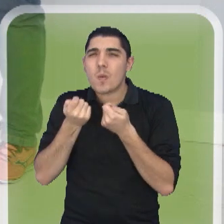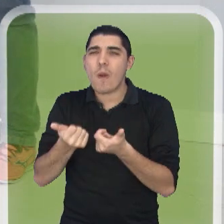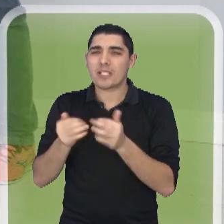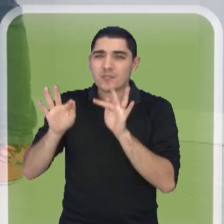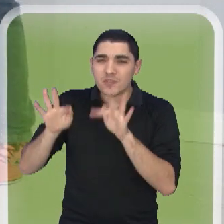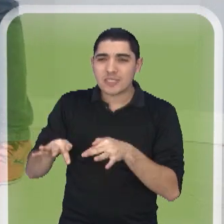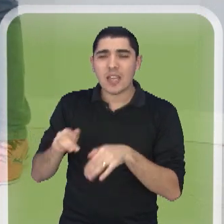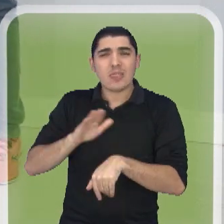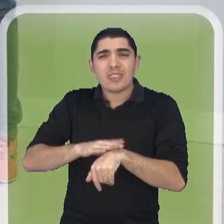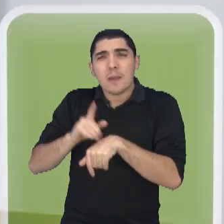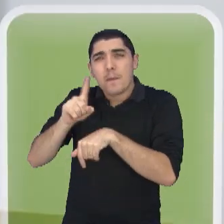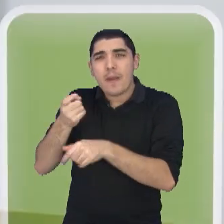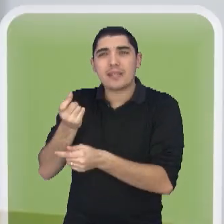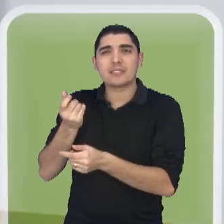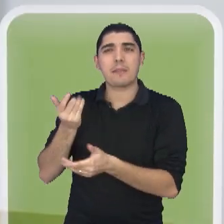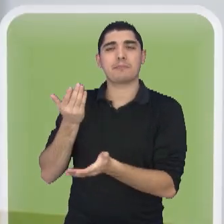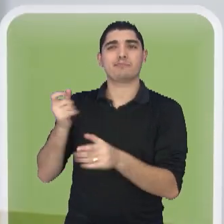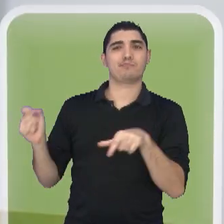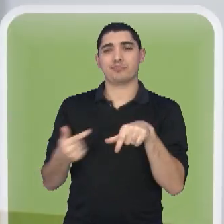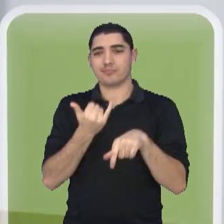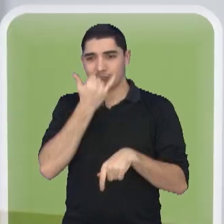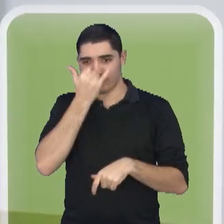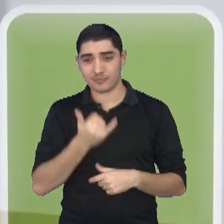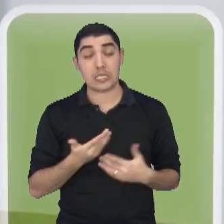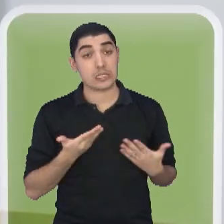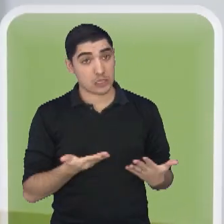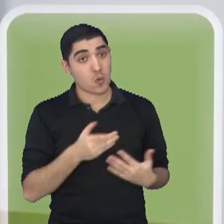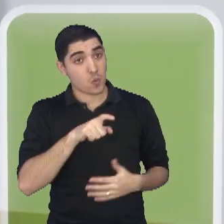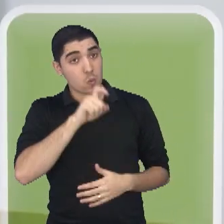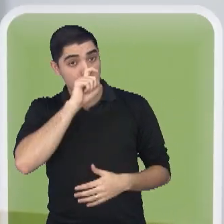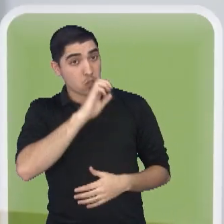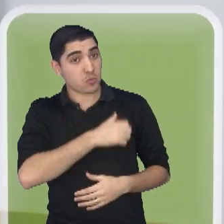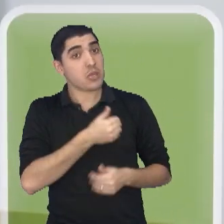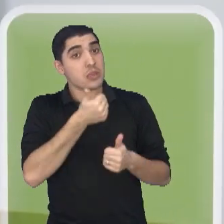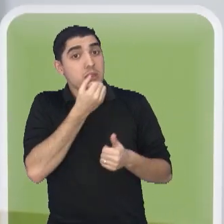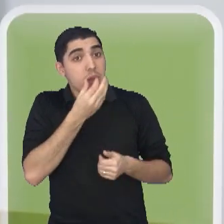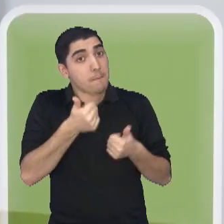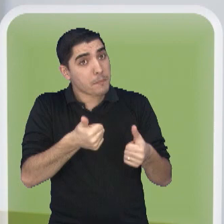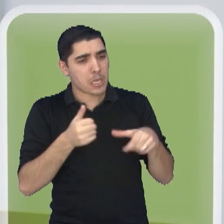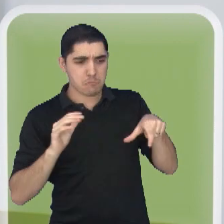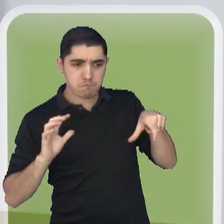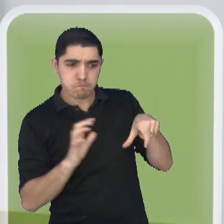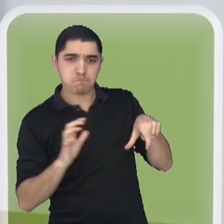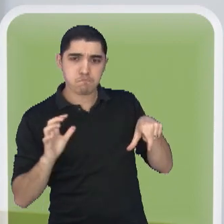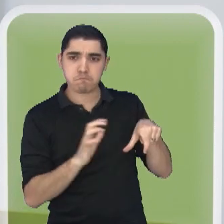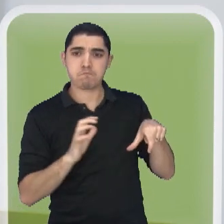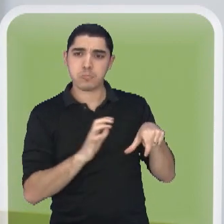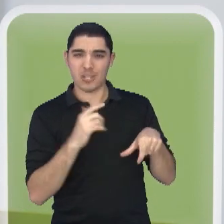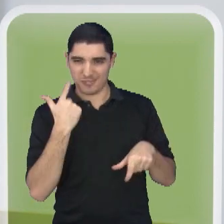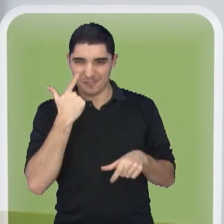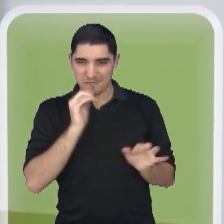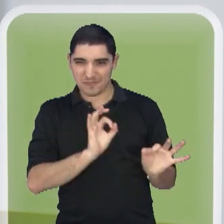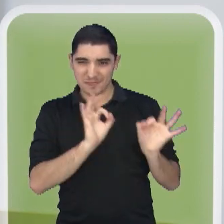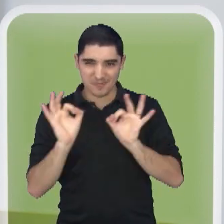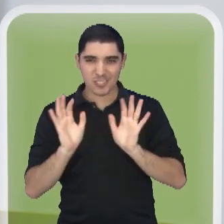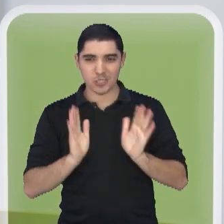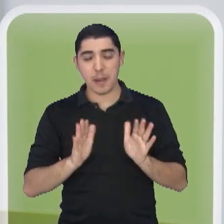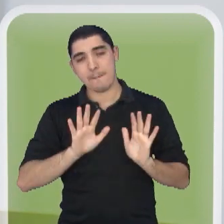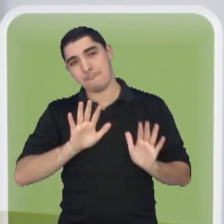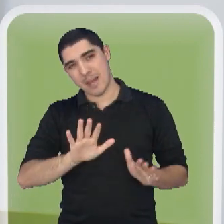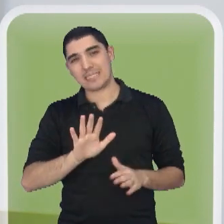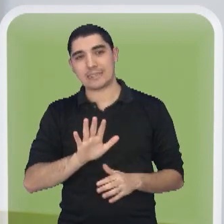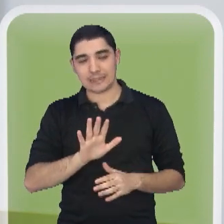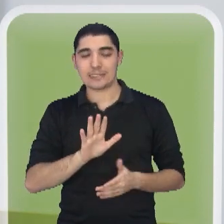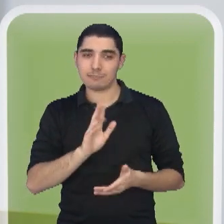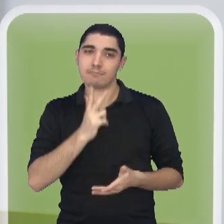novo nos acréscimos. O São José teve até bons ataques na partida. gente pôde ver na matéria, mas é, realmente